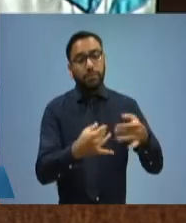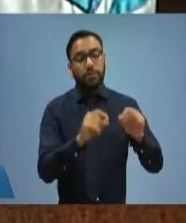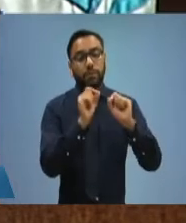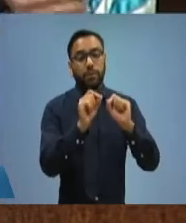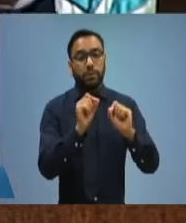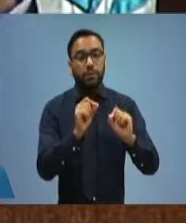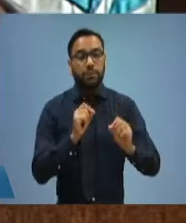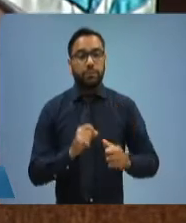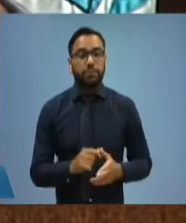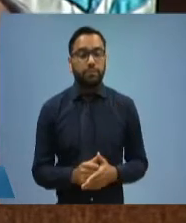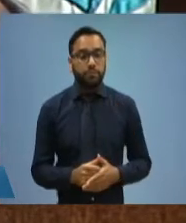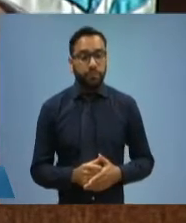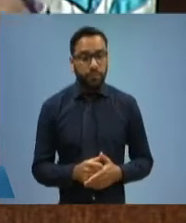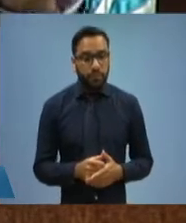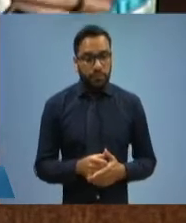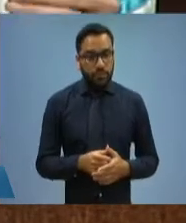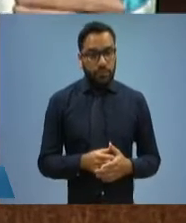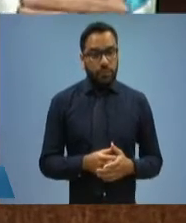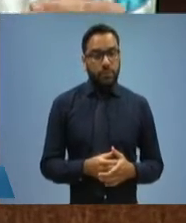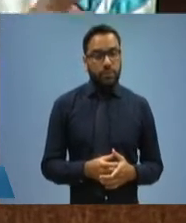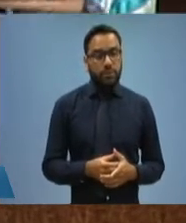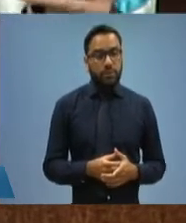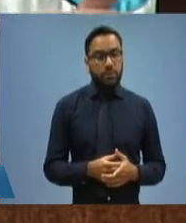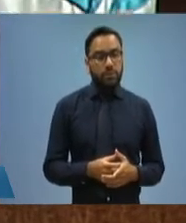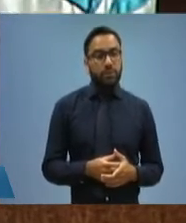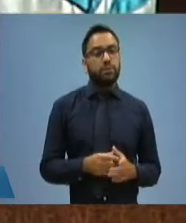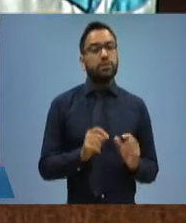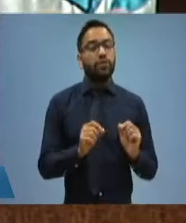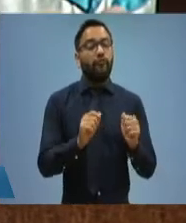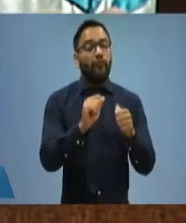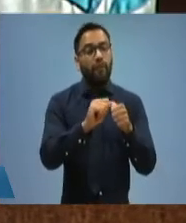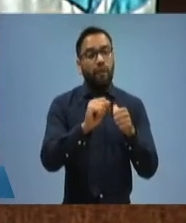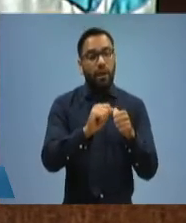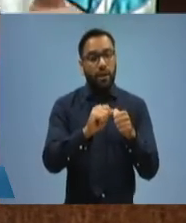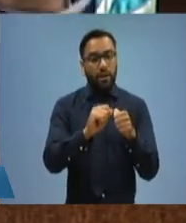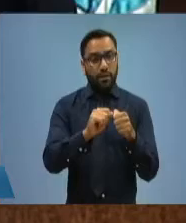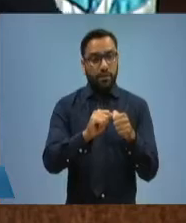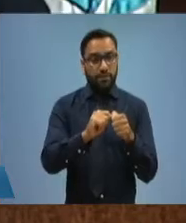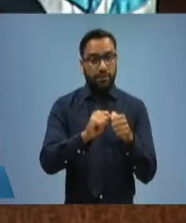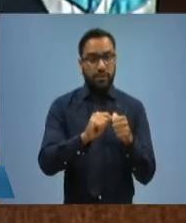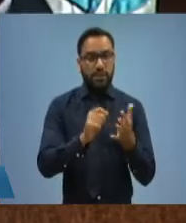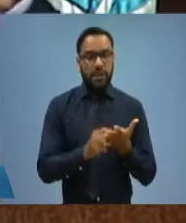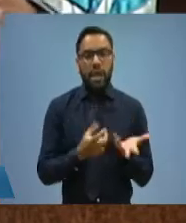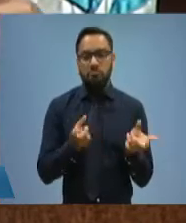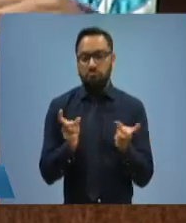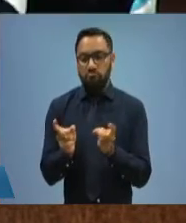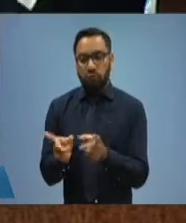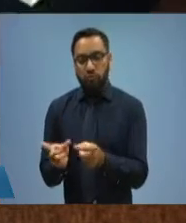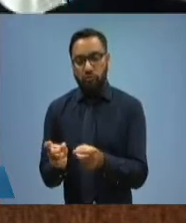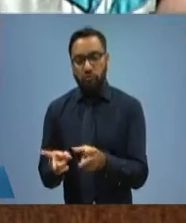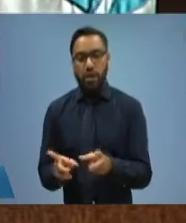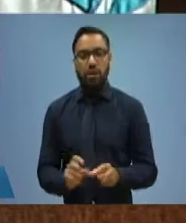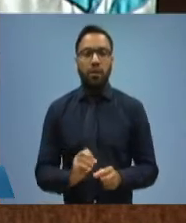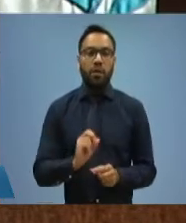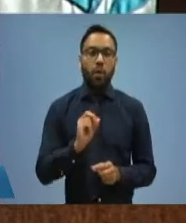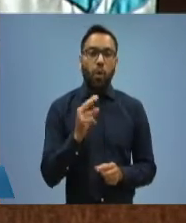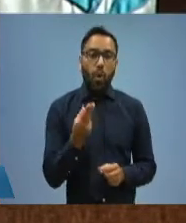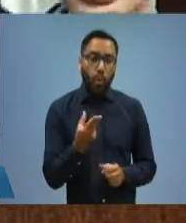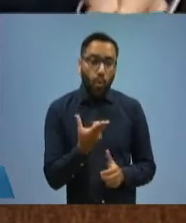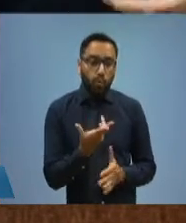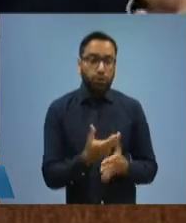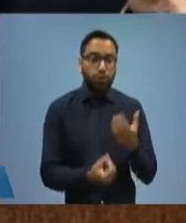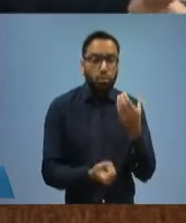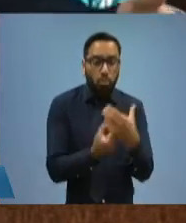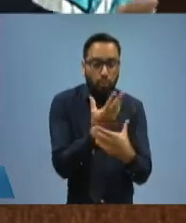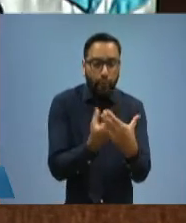questão da realização de atividades, sejam elas de comercialização, sejam elas mesmo de execução